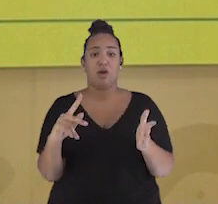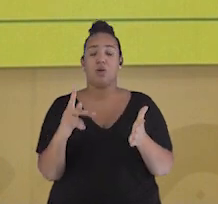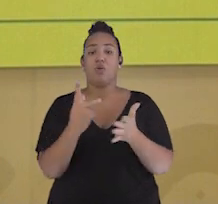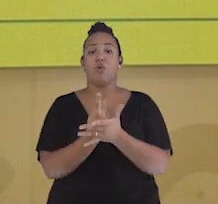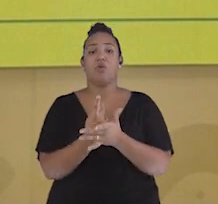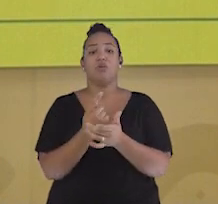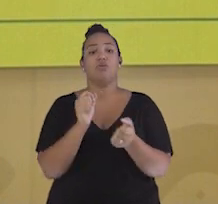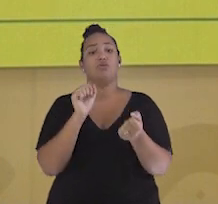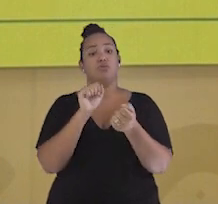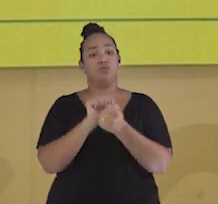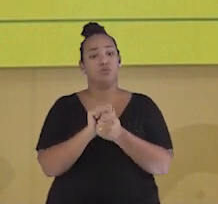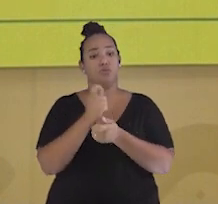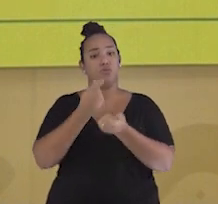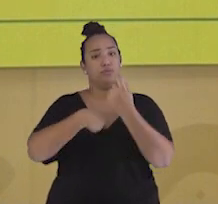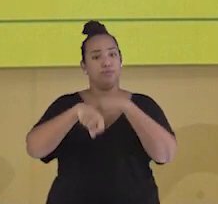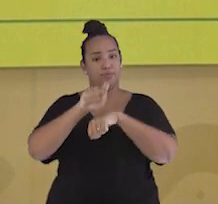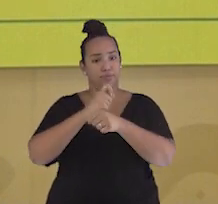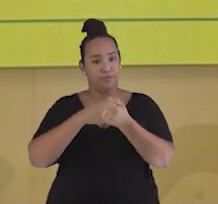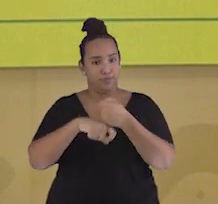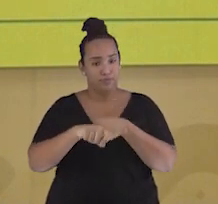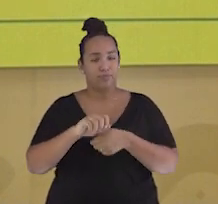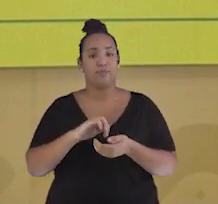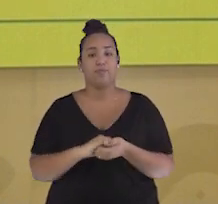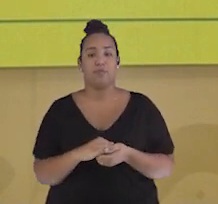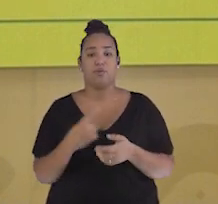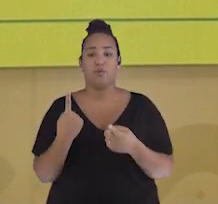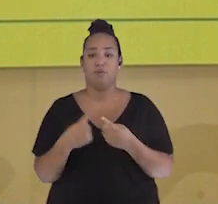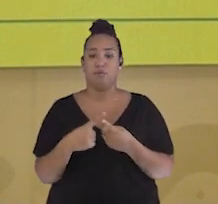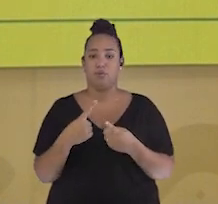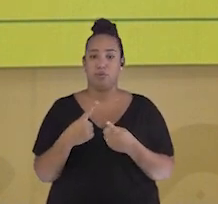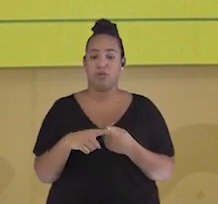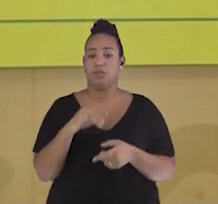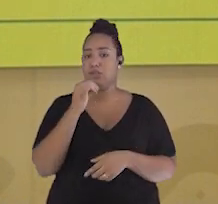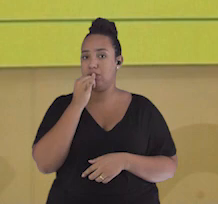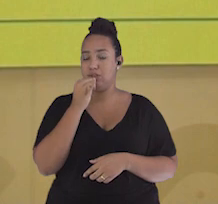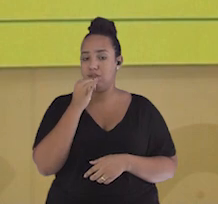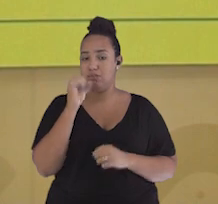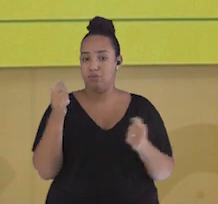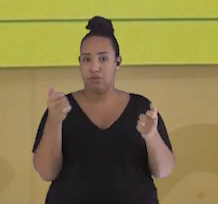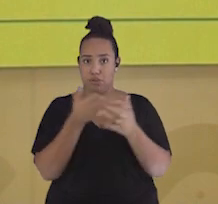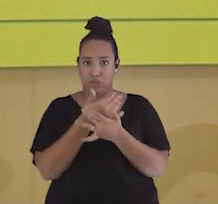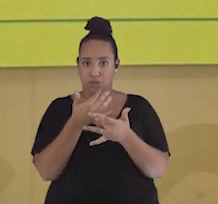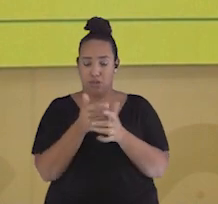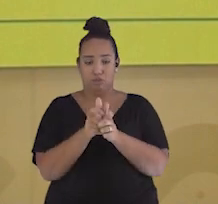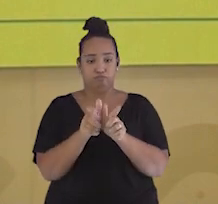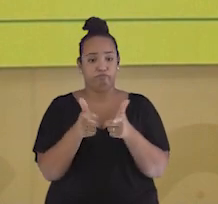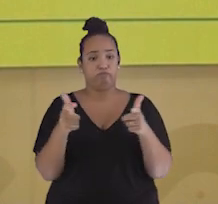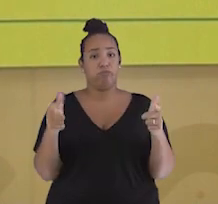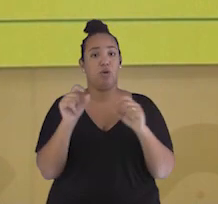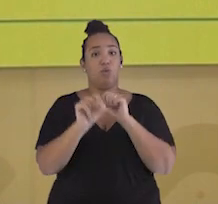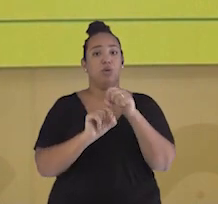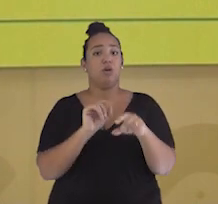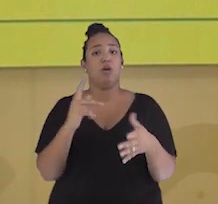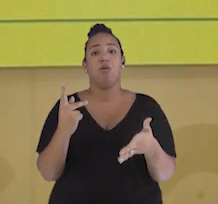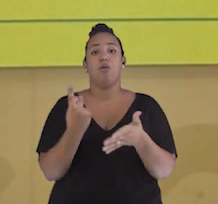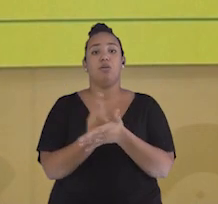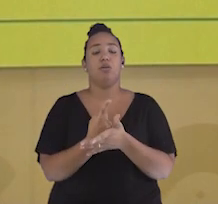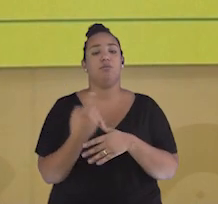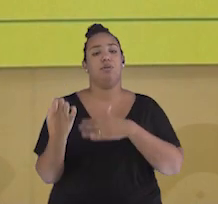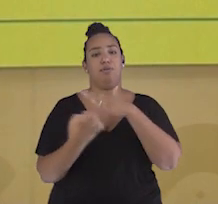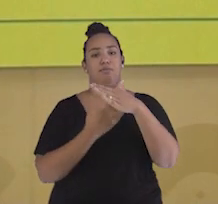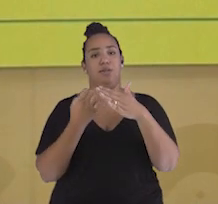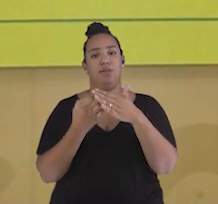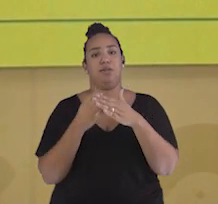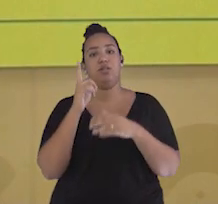nos espaços urbanos modificam as paisagens constantemente. Todas essas mudanças sociais e